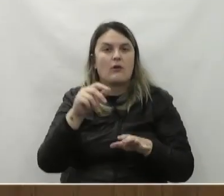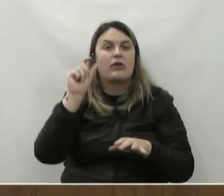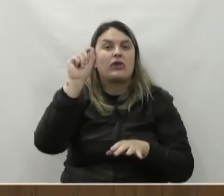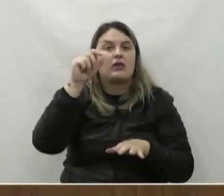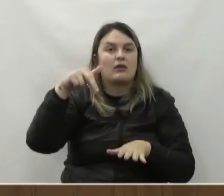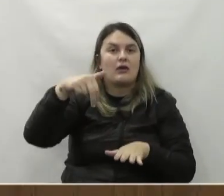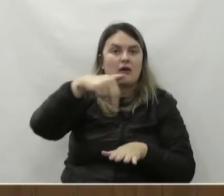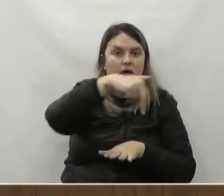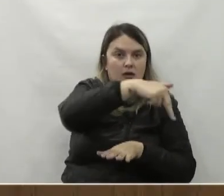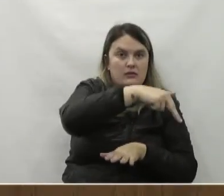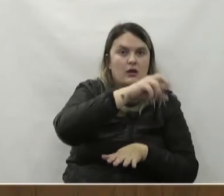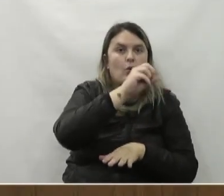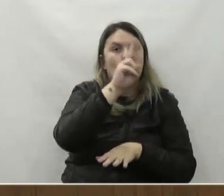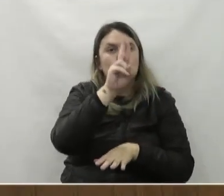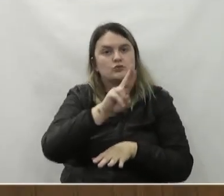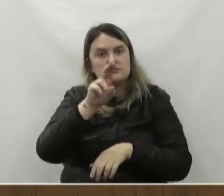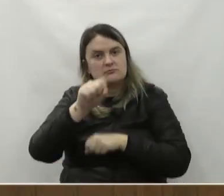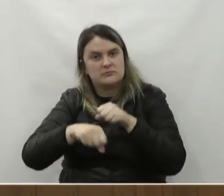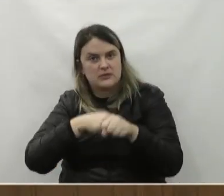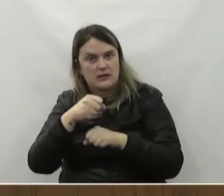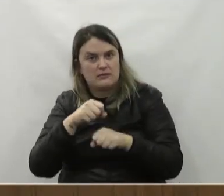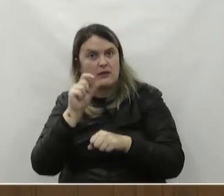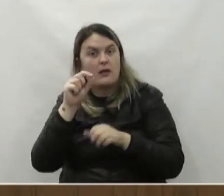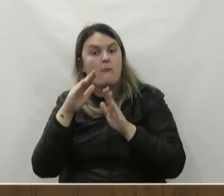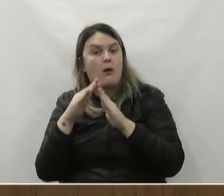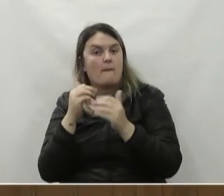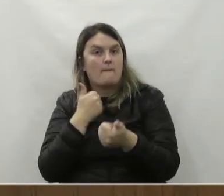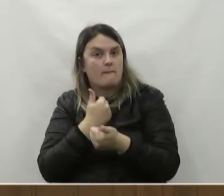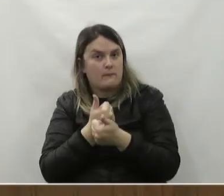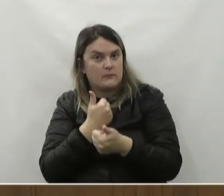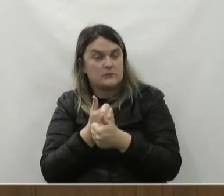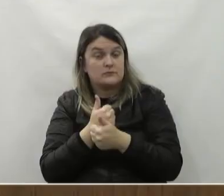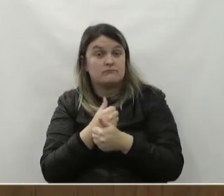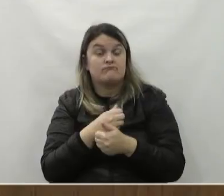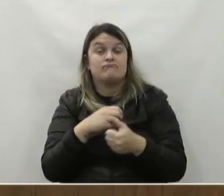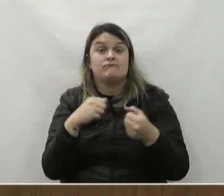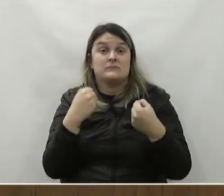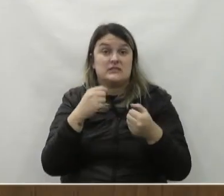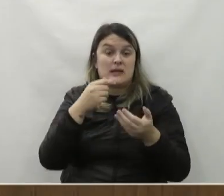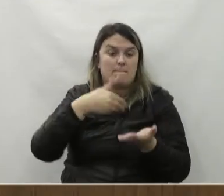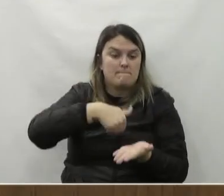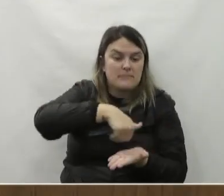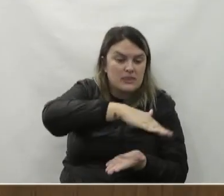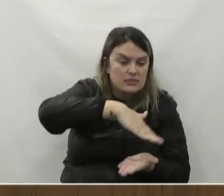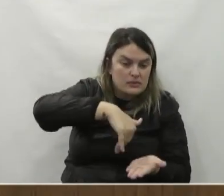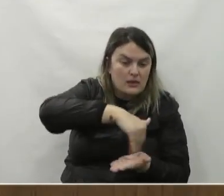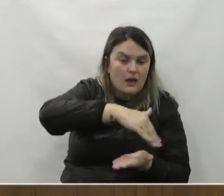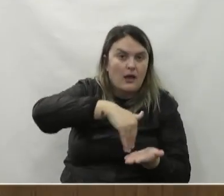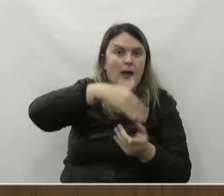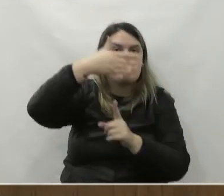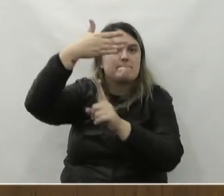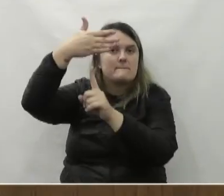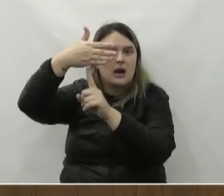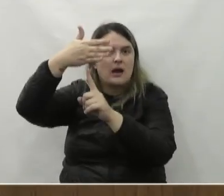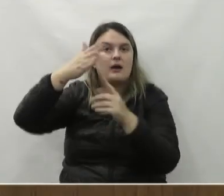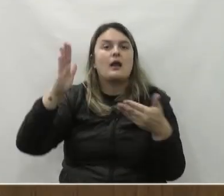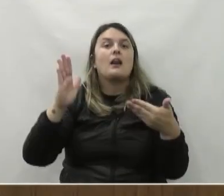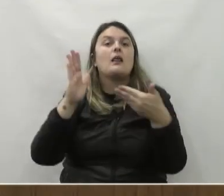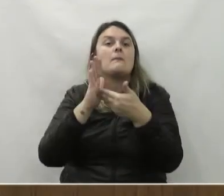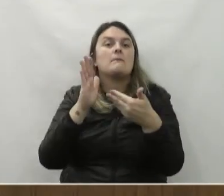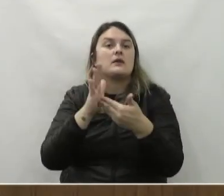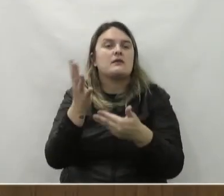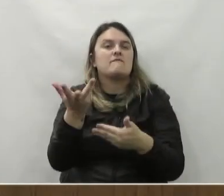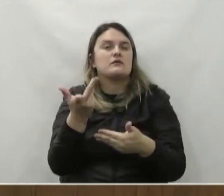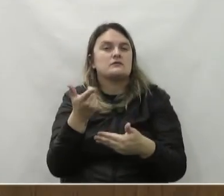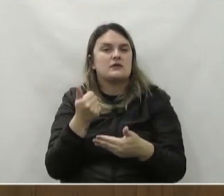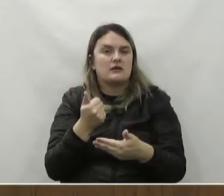que residem ou circulam na região. A implantação de sinalização viária adequada, com placas de limite de velocidade